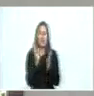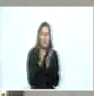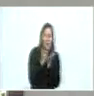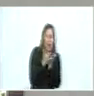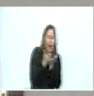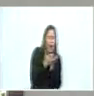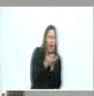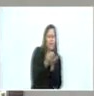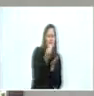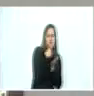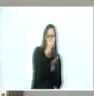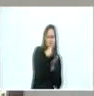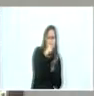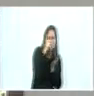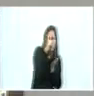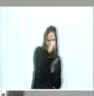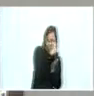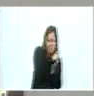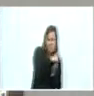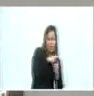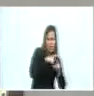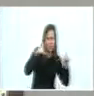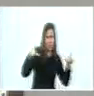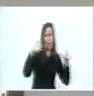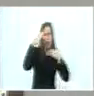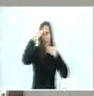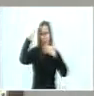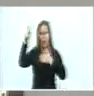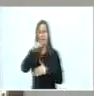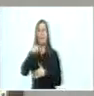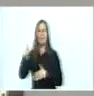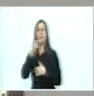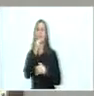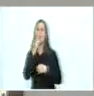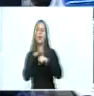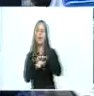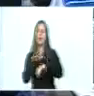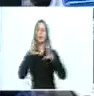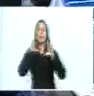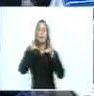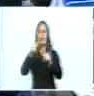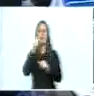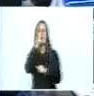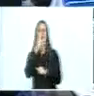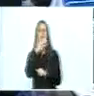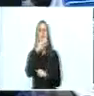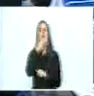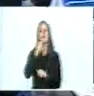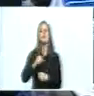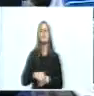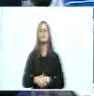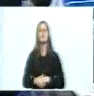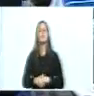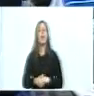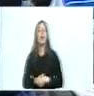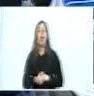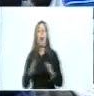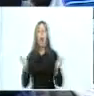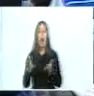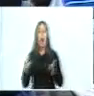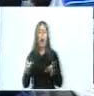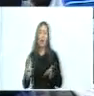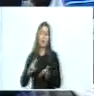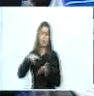fracos, os mais pobres, têm uma dificuldade enorme em relação a isso. Obrigado, senhor presidente, boa noite a todos e todas. Com a palavra, vereador